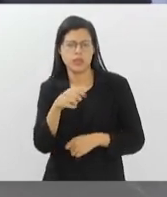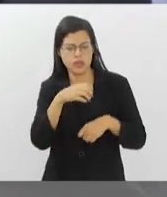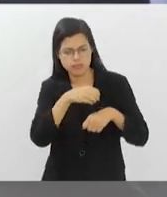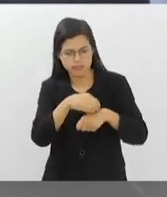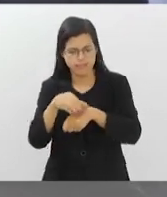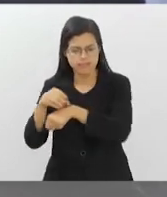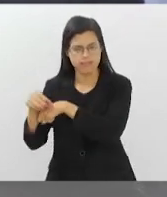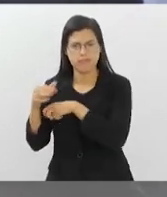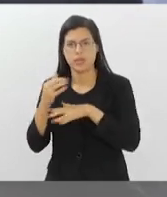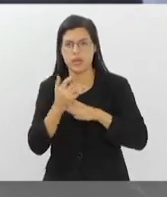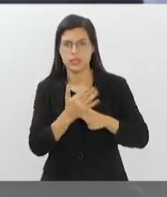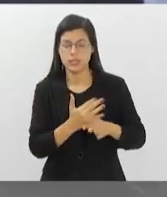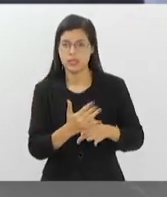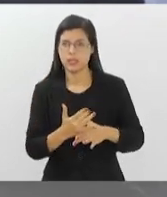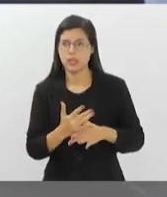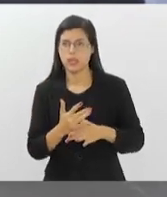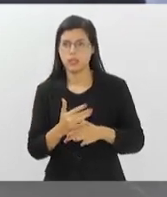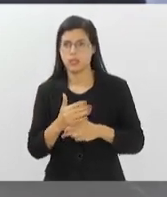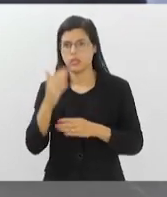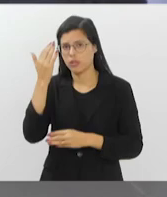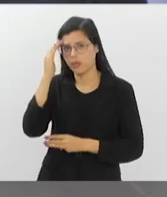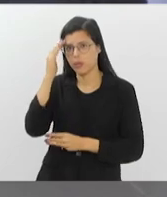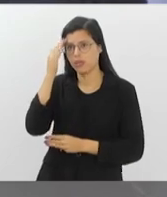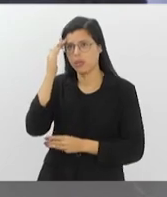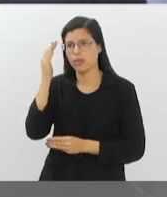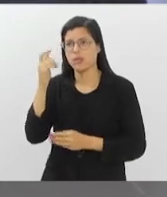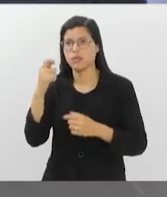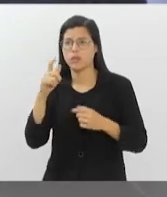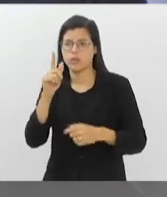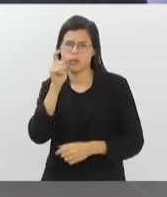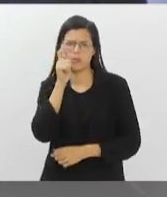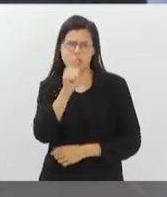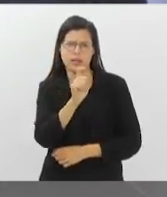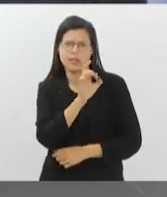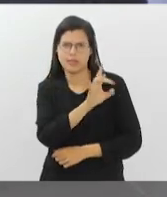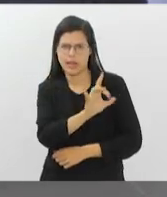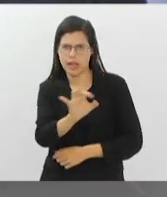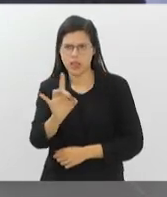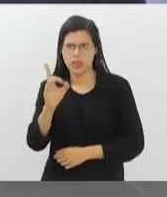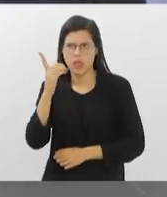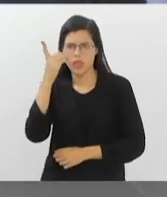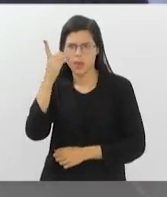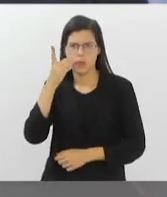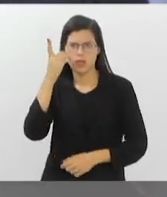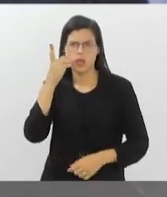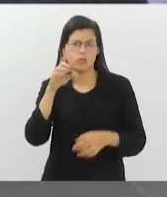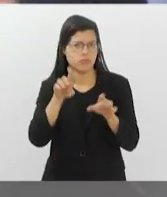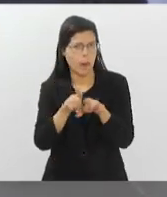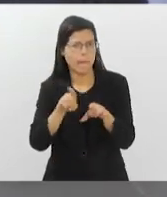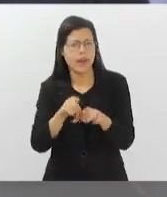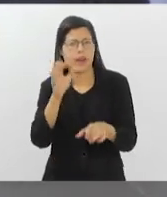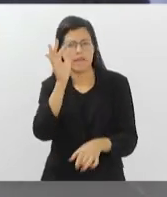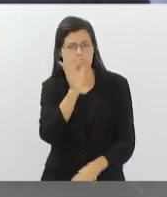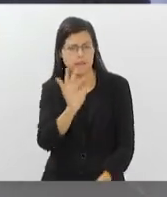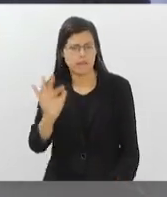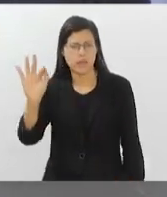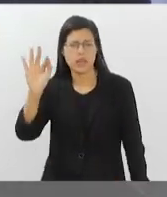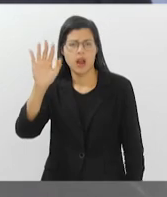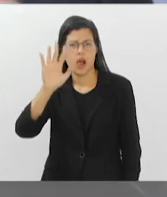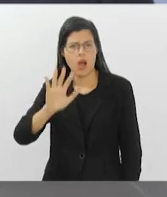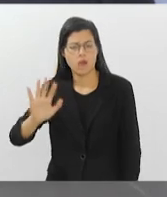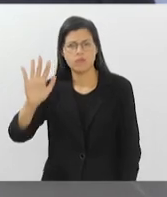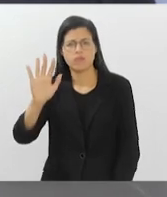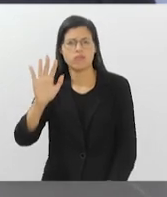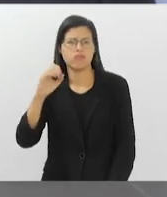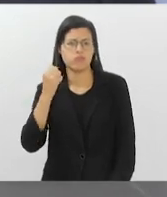assim como também entendo eu que deva ser o interesse de cada deputado federal, né, ou senador, que